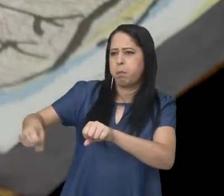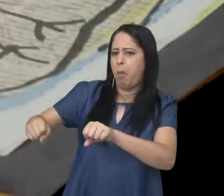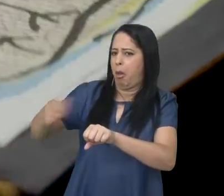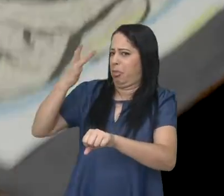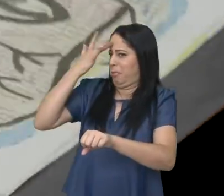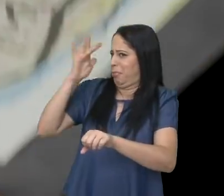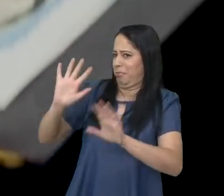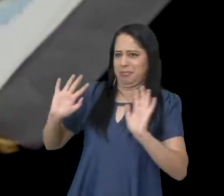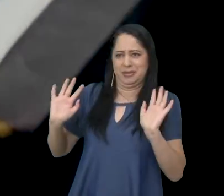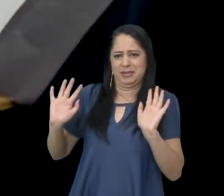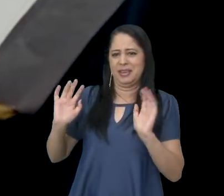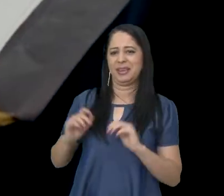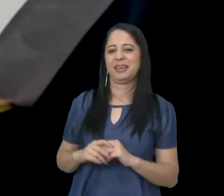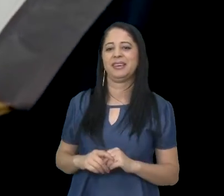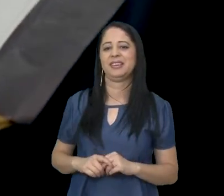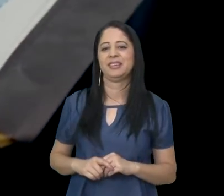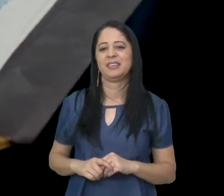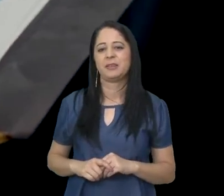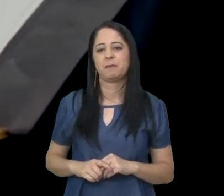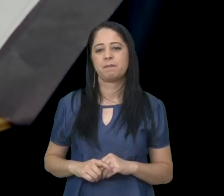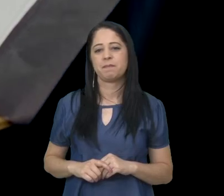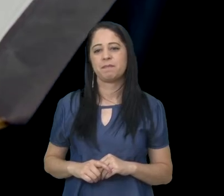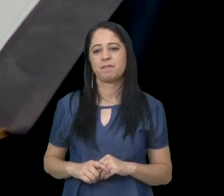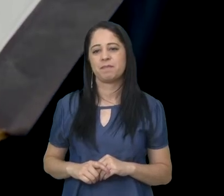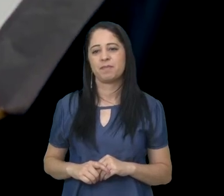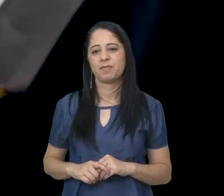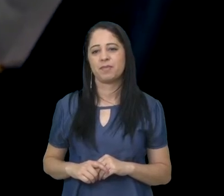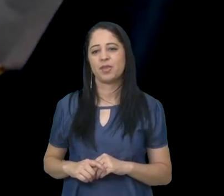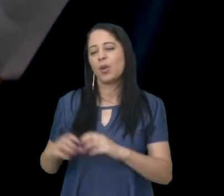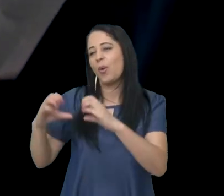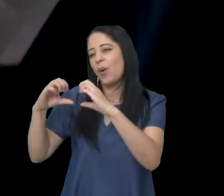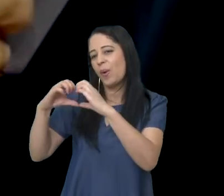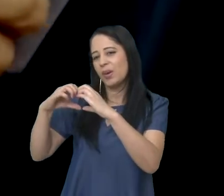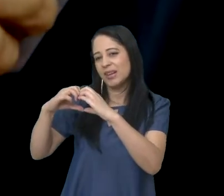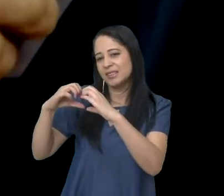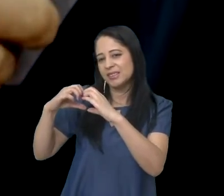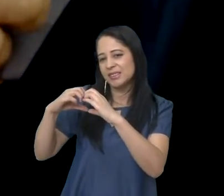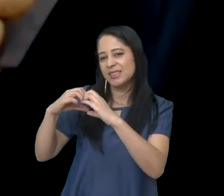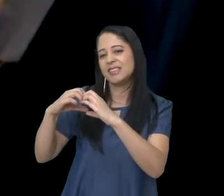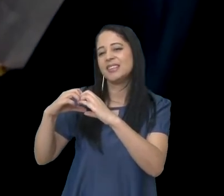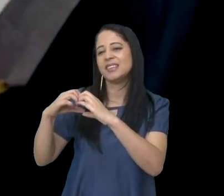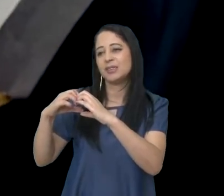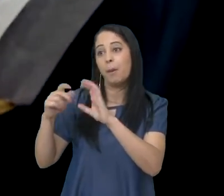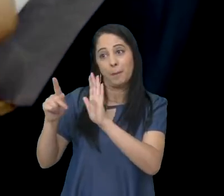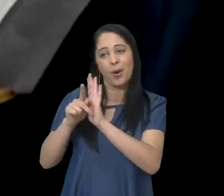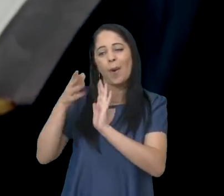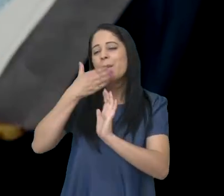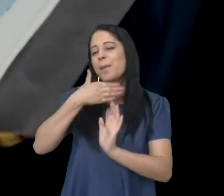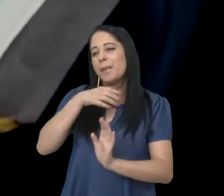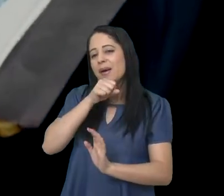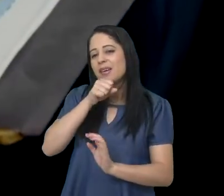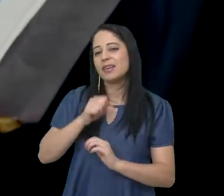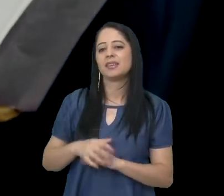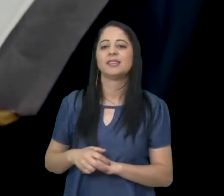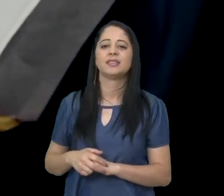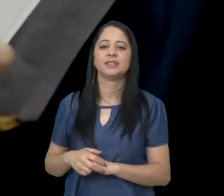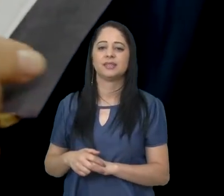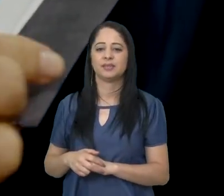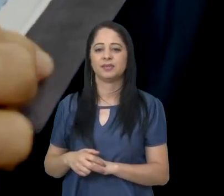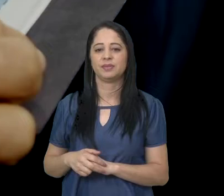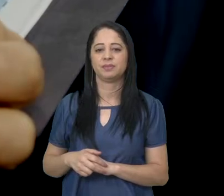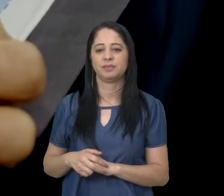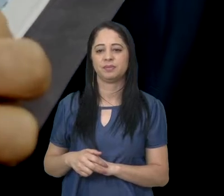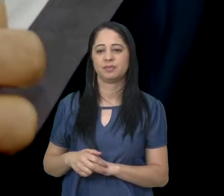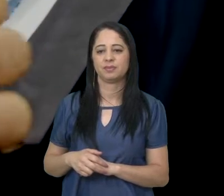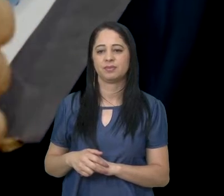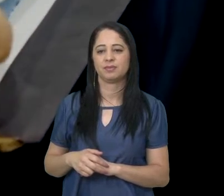era o que ele imaginava. E o coração, né? Miguel, a história